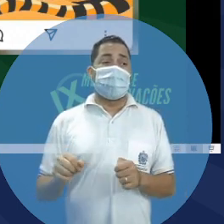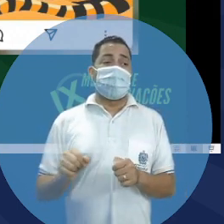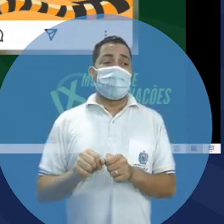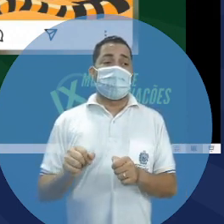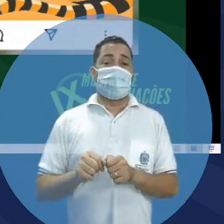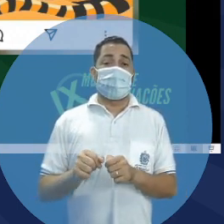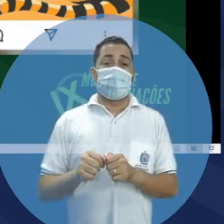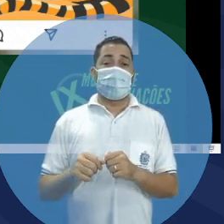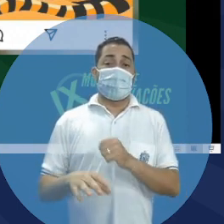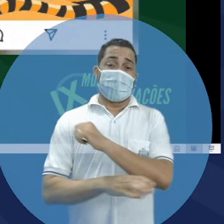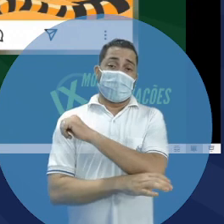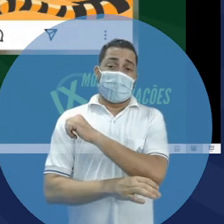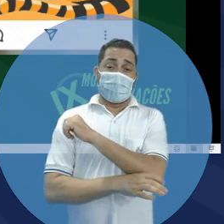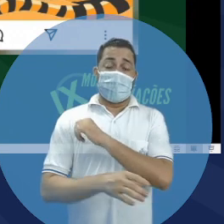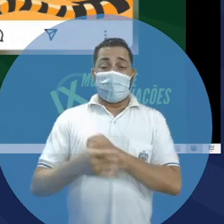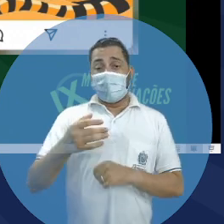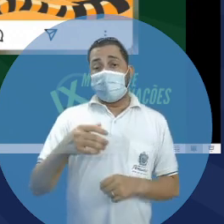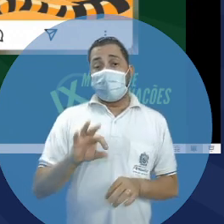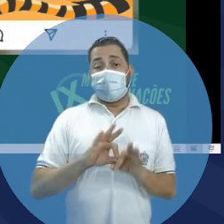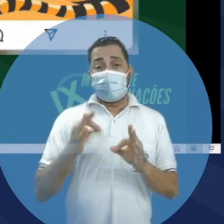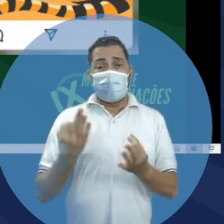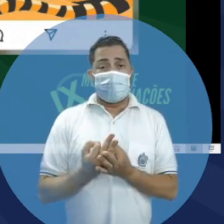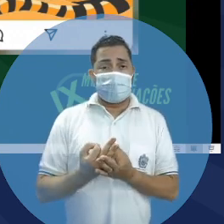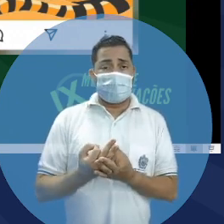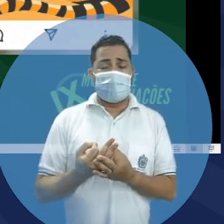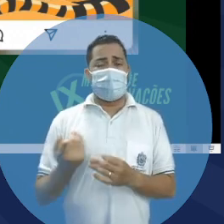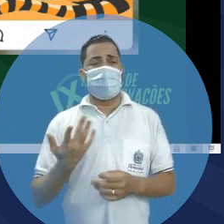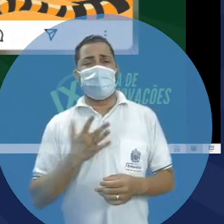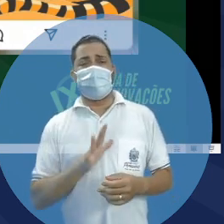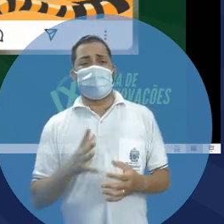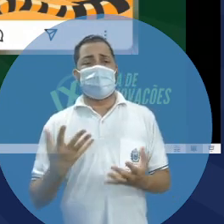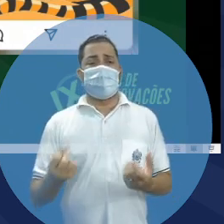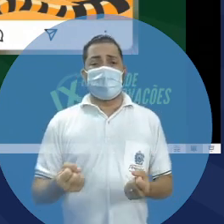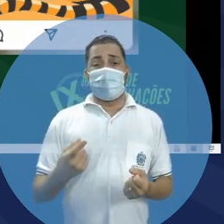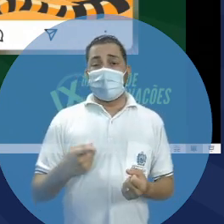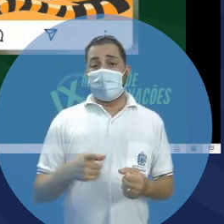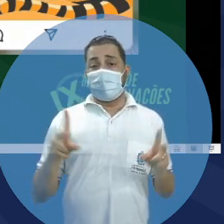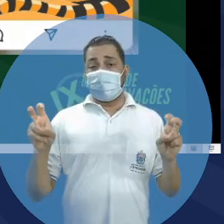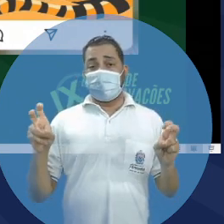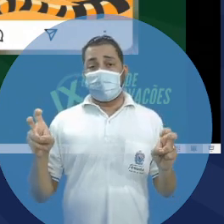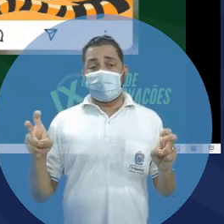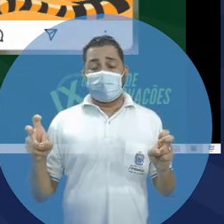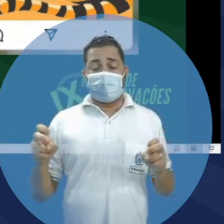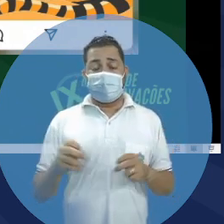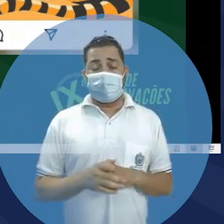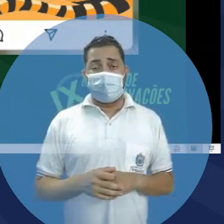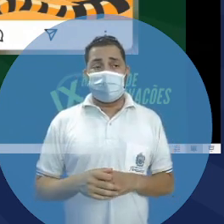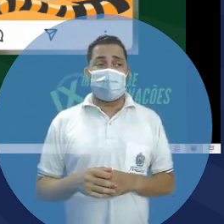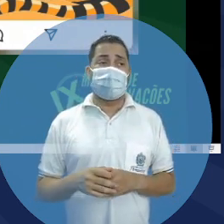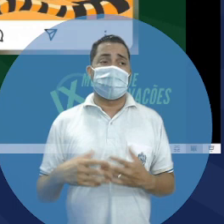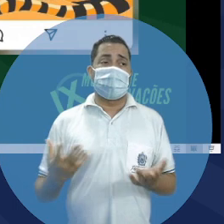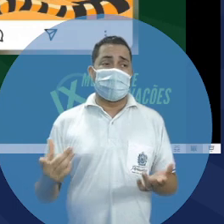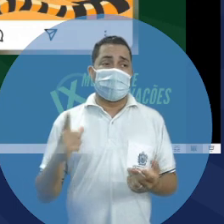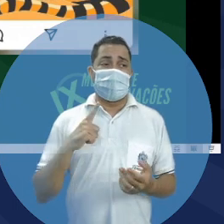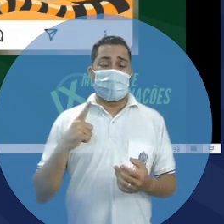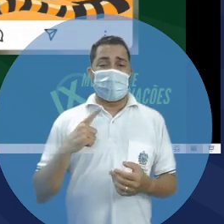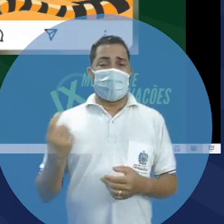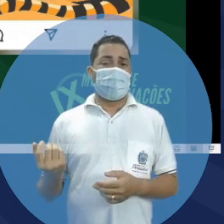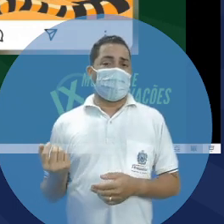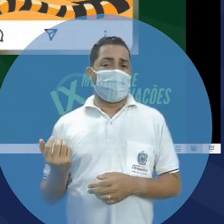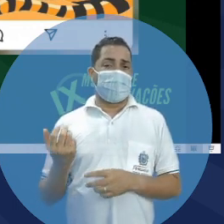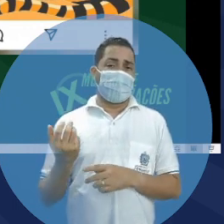gostarem dessa abordagem, né? Mesmo que tenha sido uma abordagem informal, não tenha sido uma abordagem